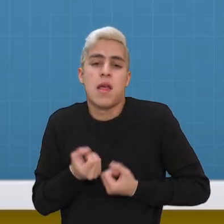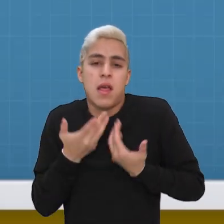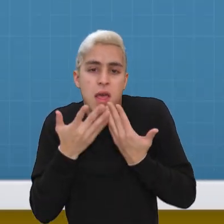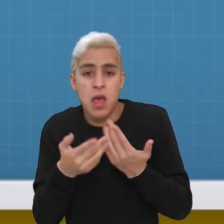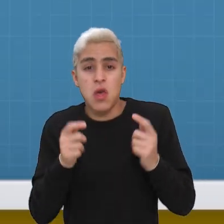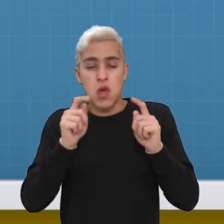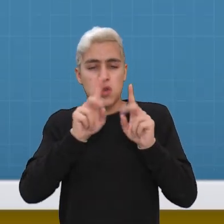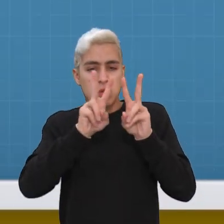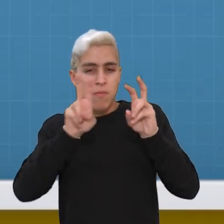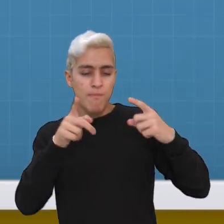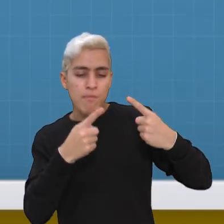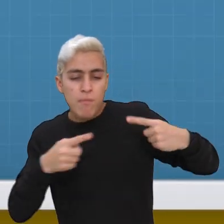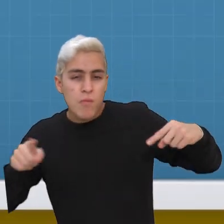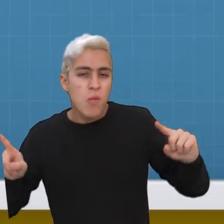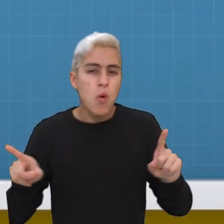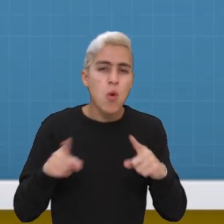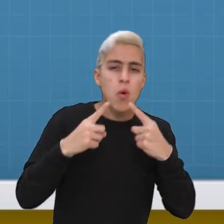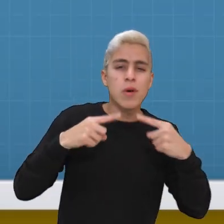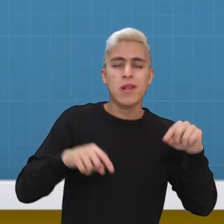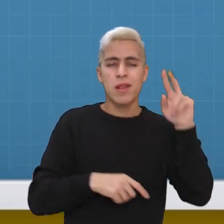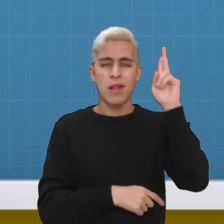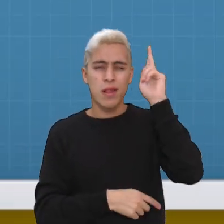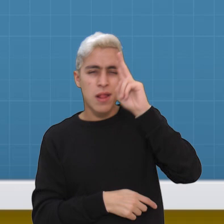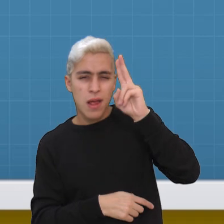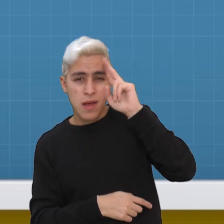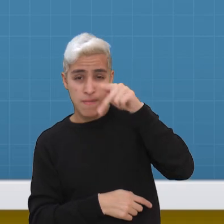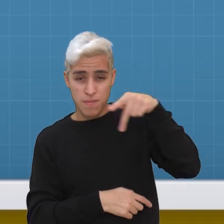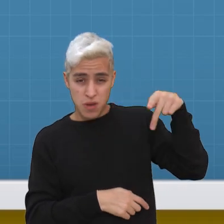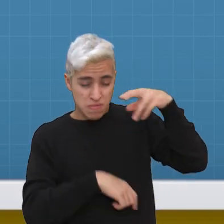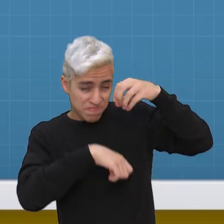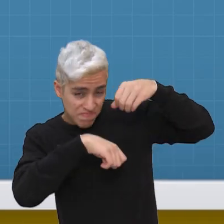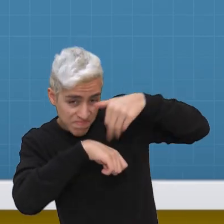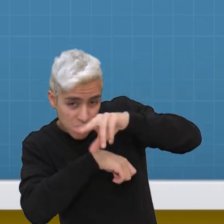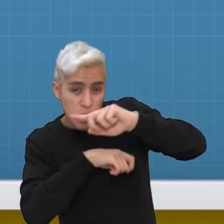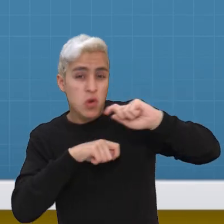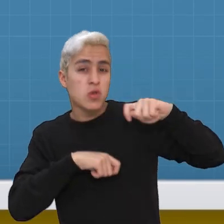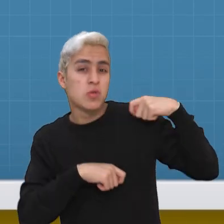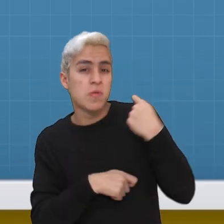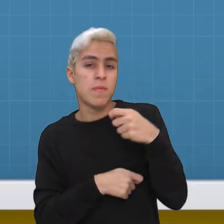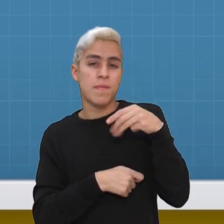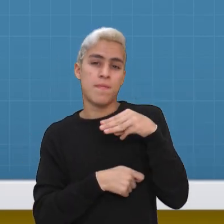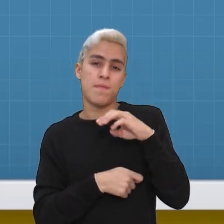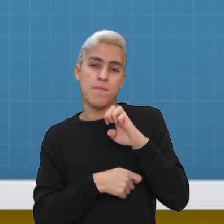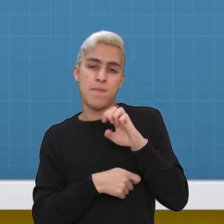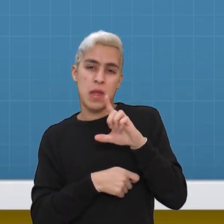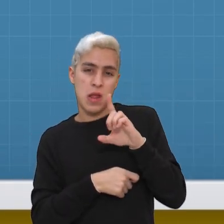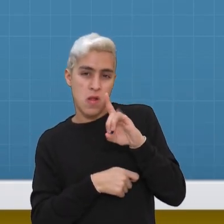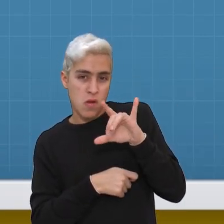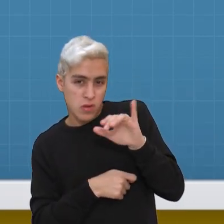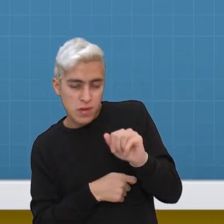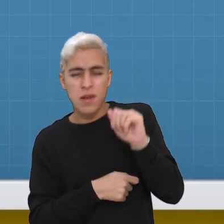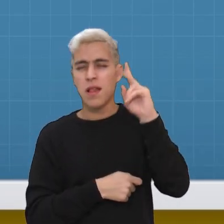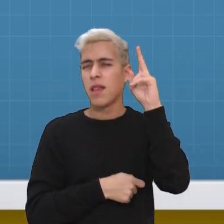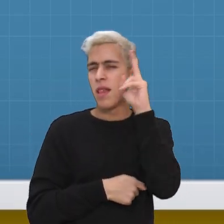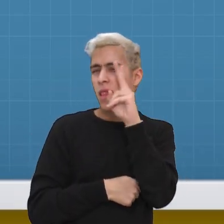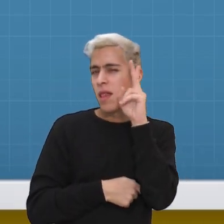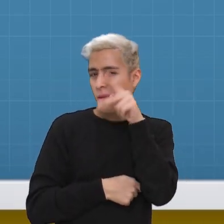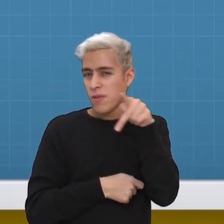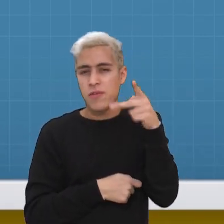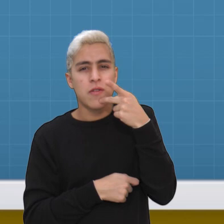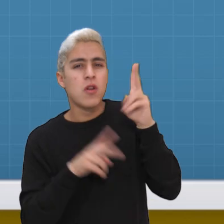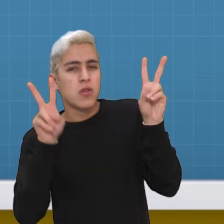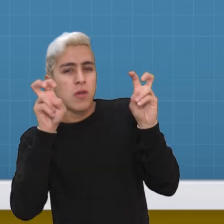da musicalidade? Lembra que a professora falou da melodia? Lembra que a professora falou